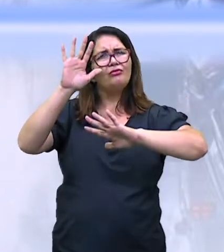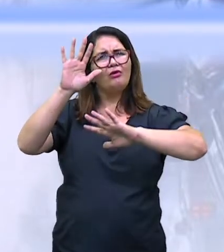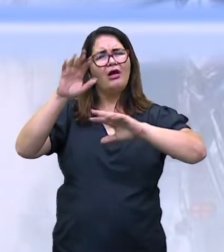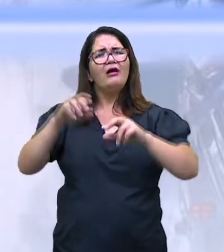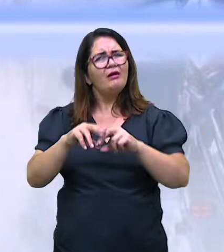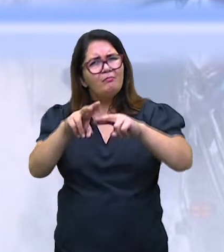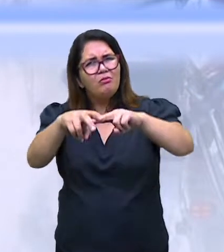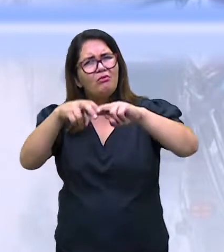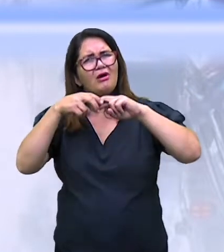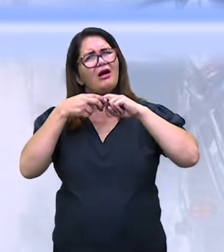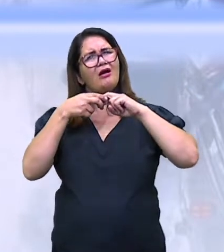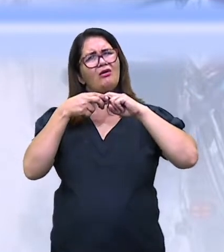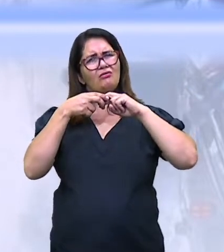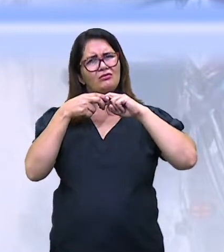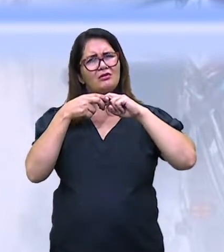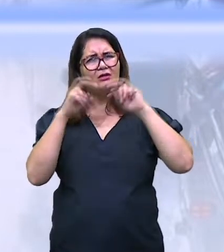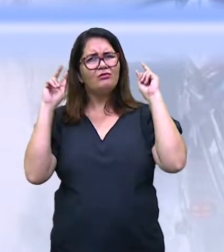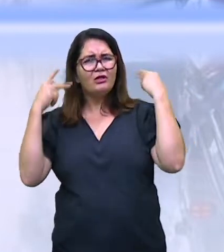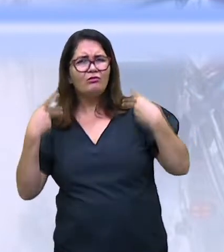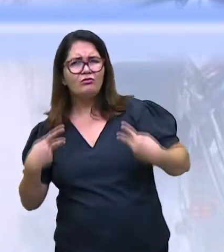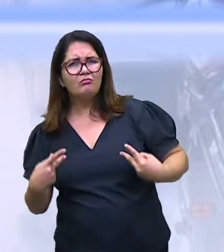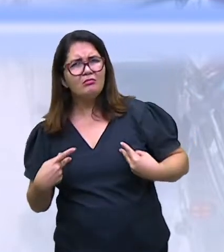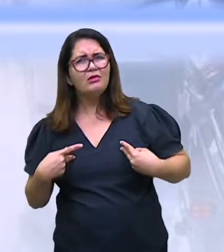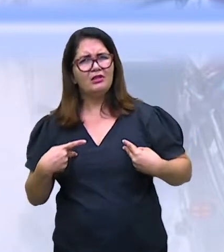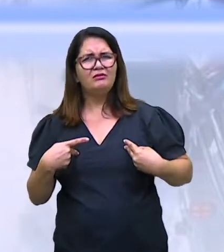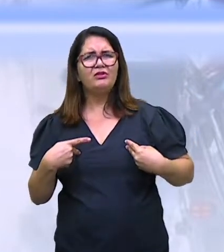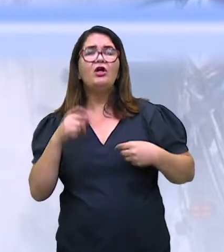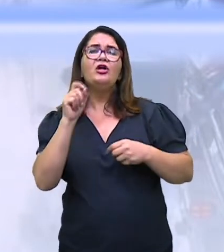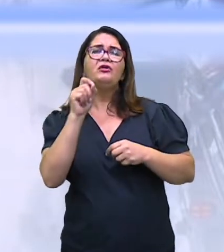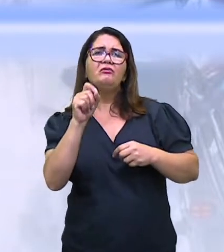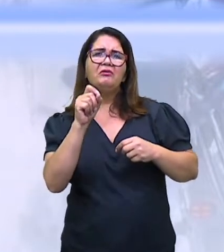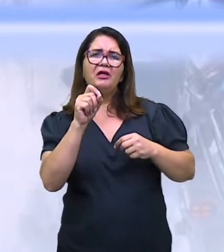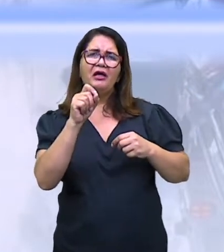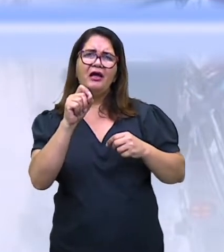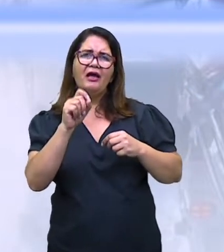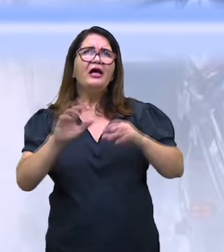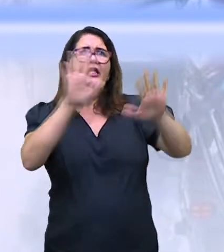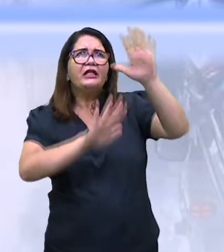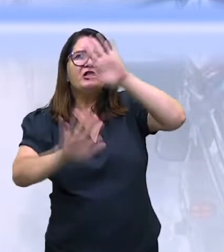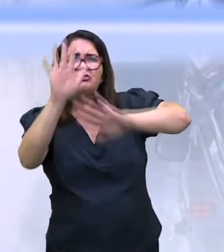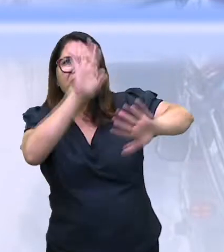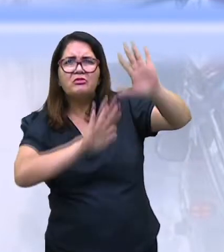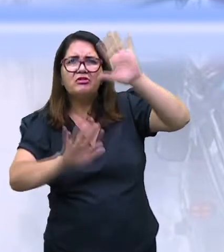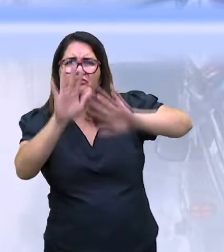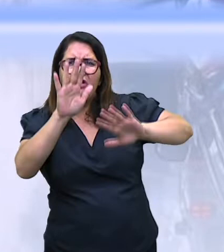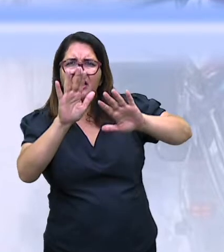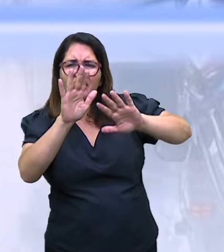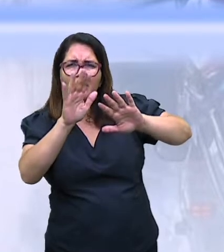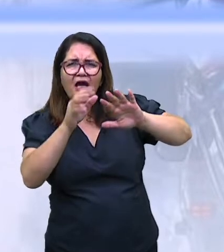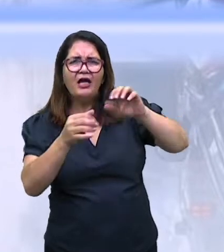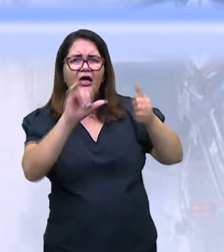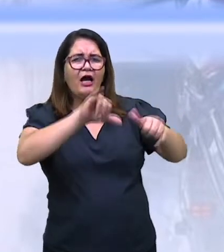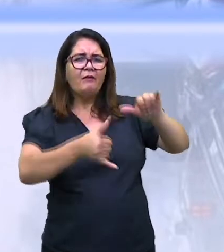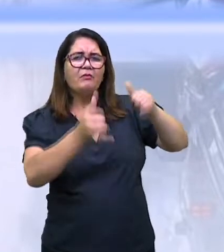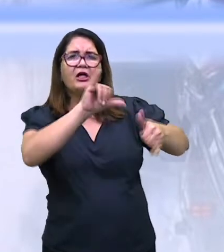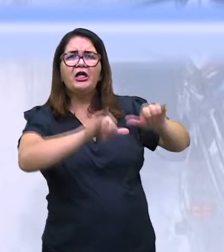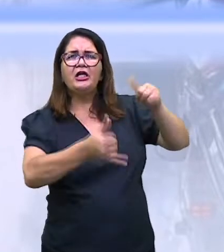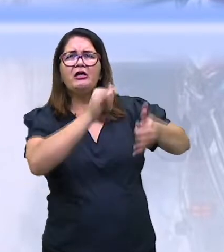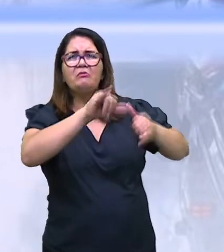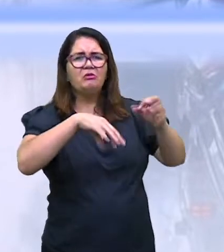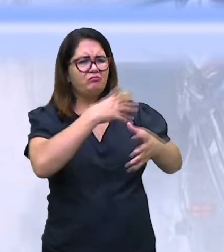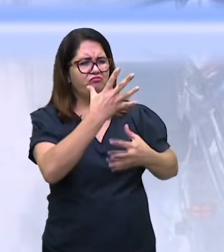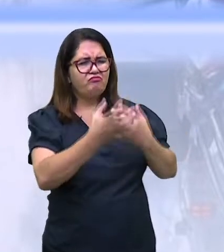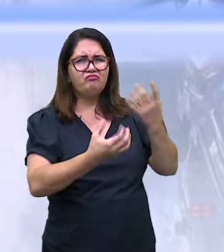no sentido de introduzir produtos químicos ou tóxicos, né, no ambiente. A queima